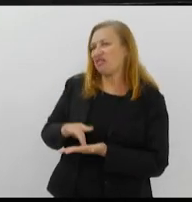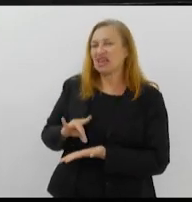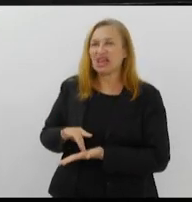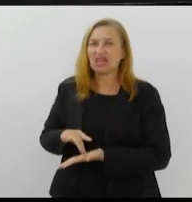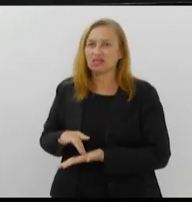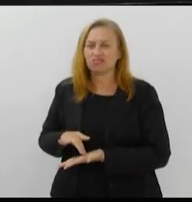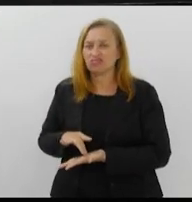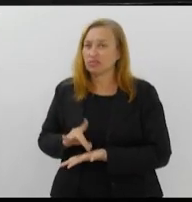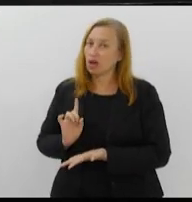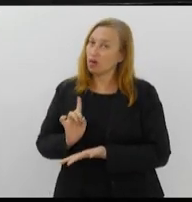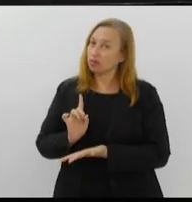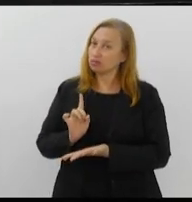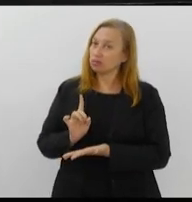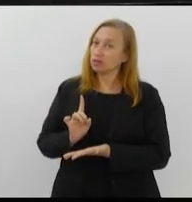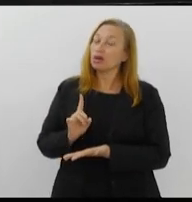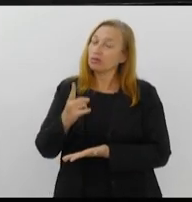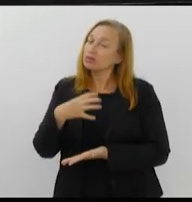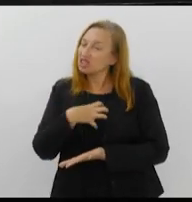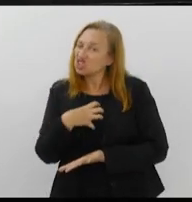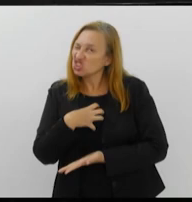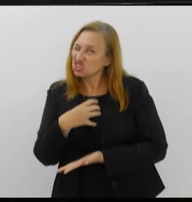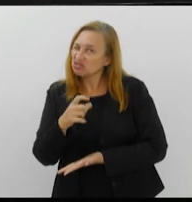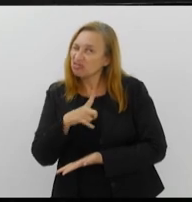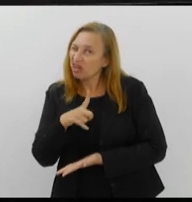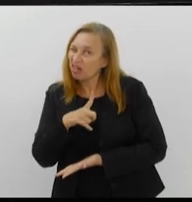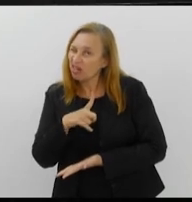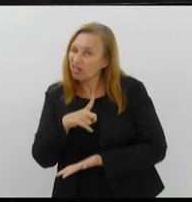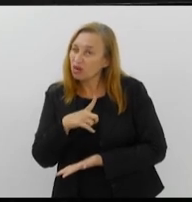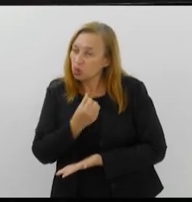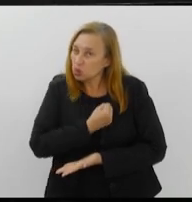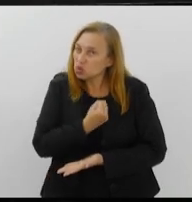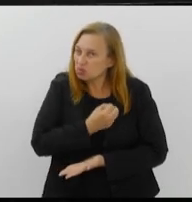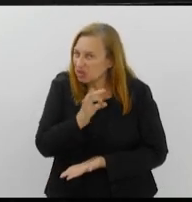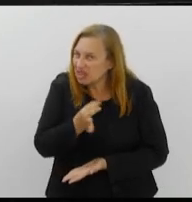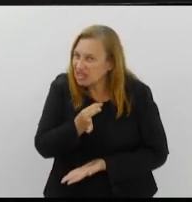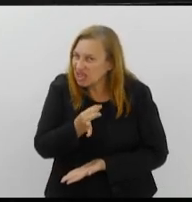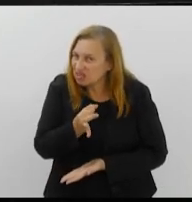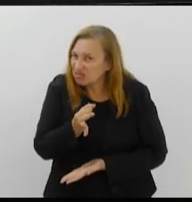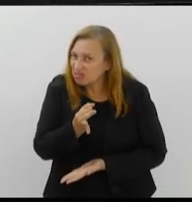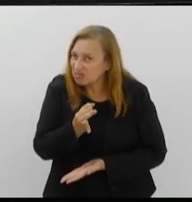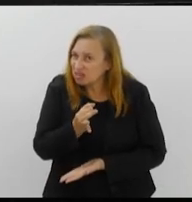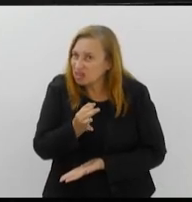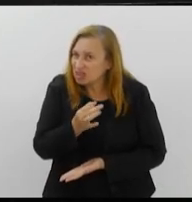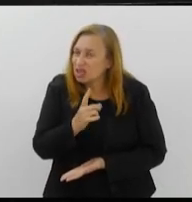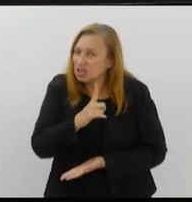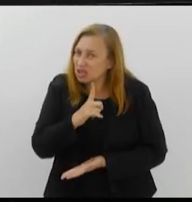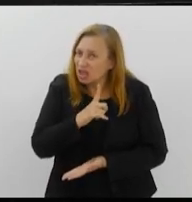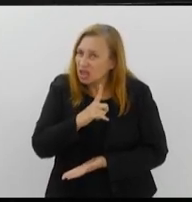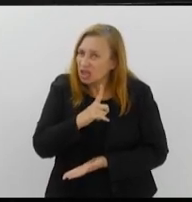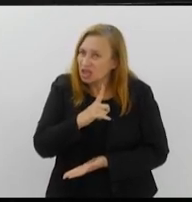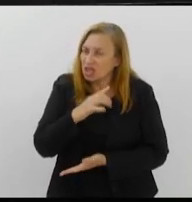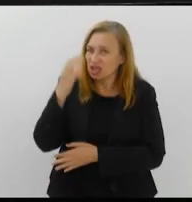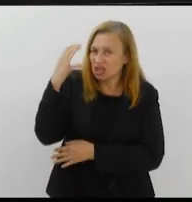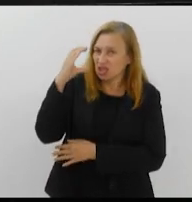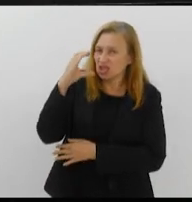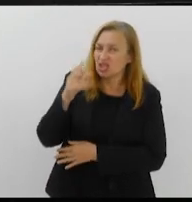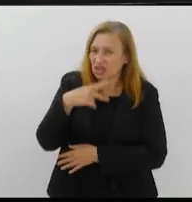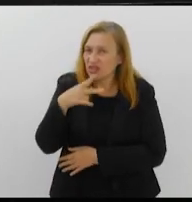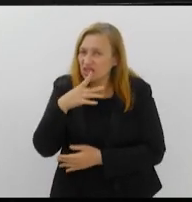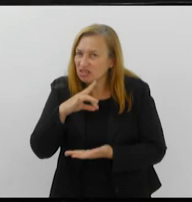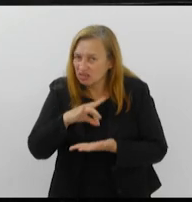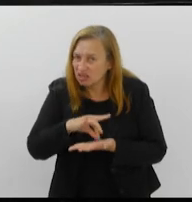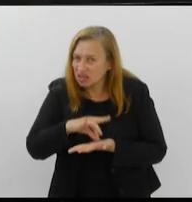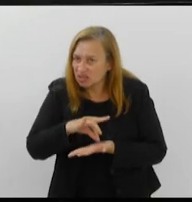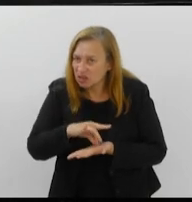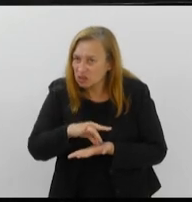Espera aí, isso tem sentido? Os números são razoáveis? Tem algum cientista que fala disso?